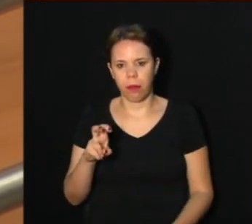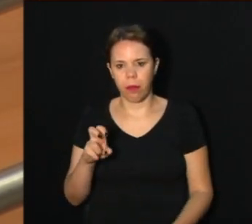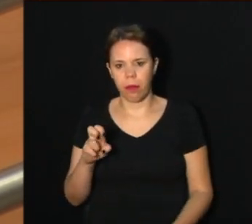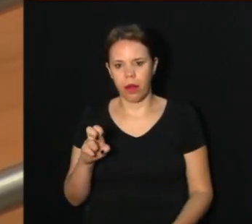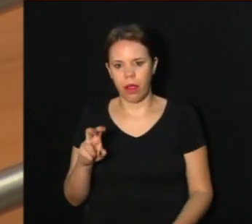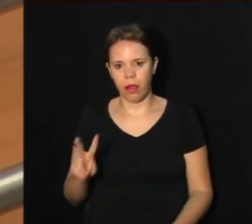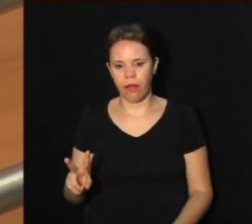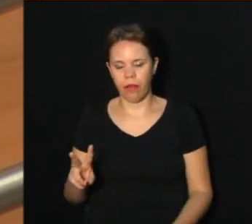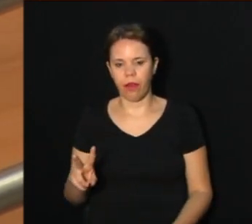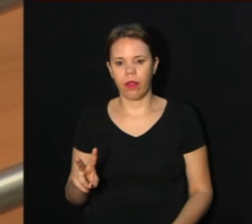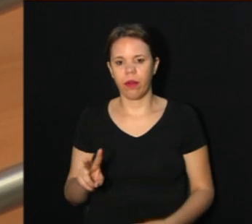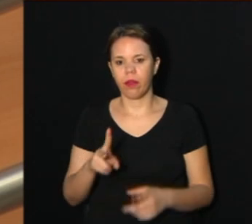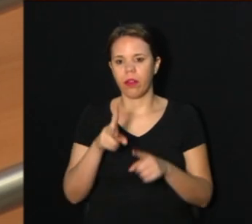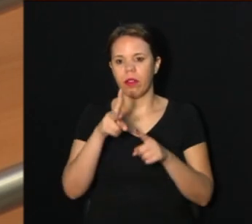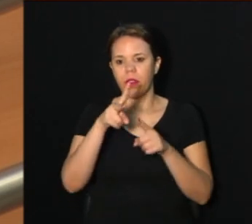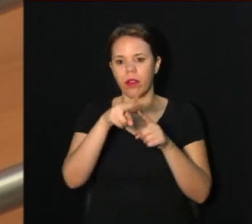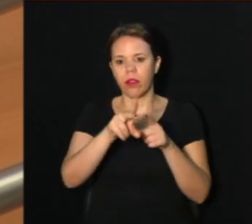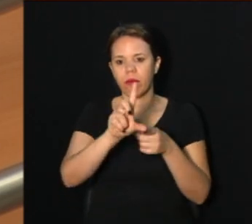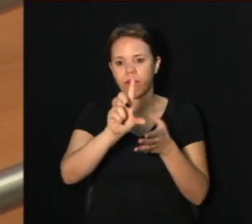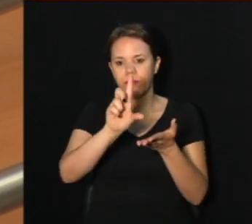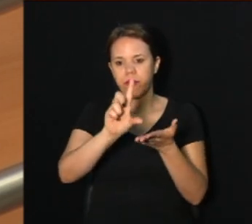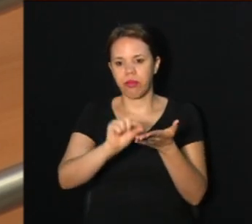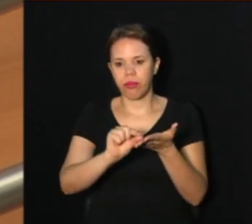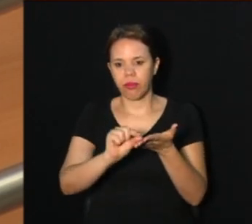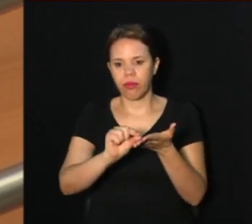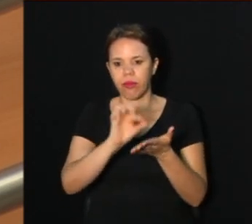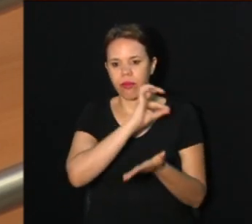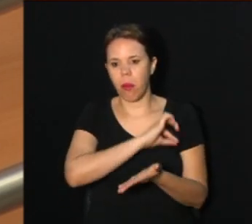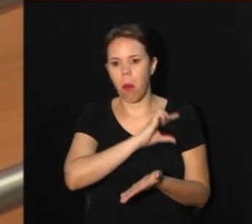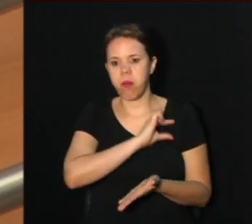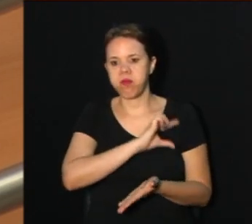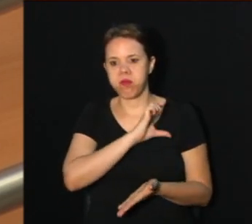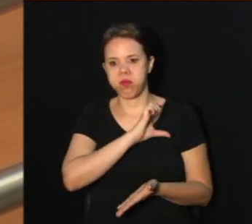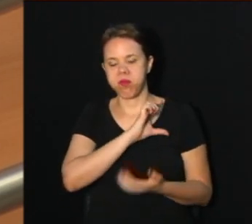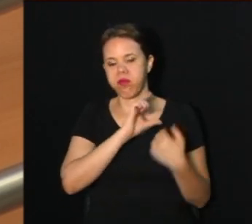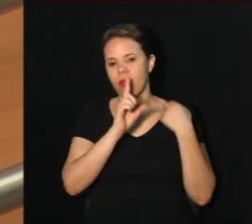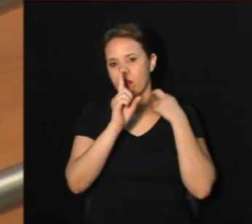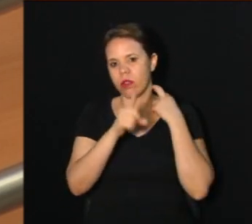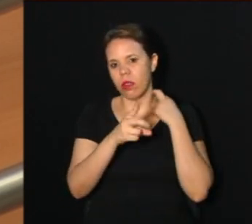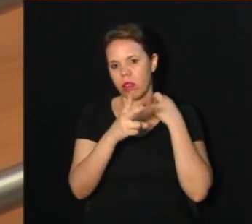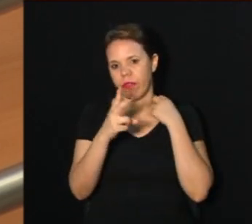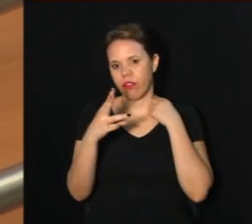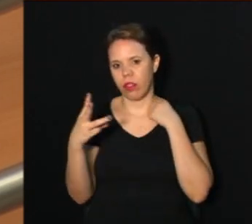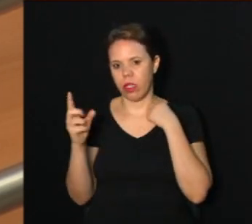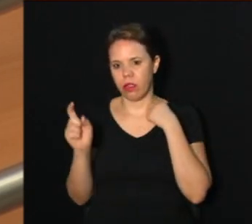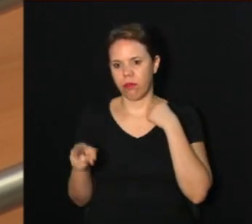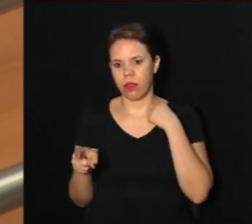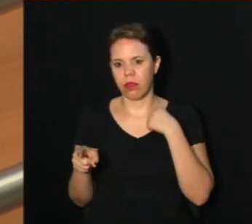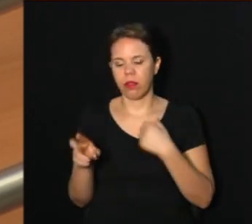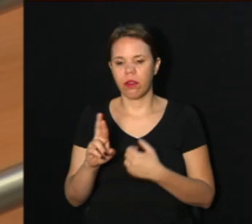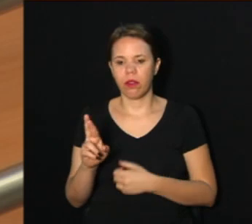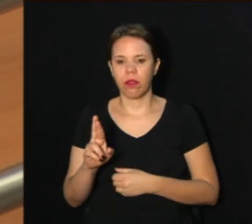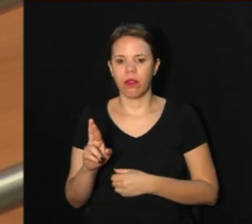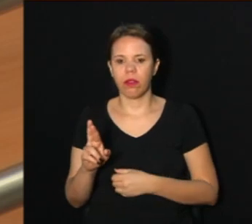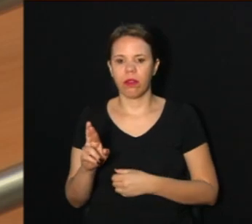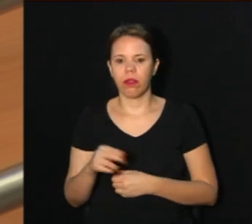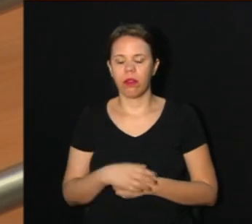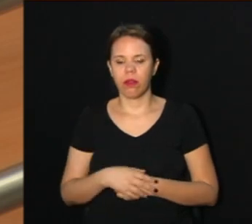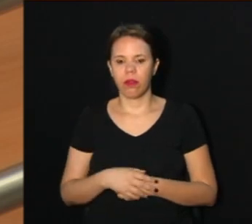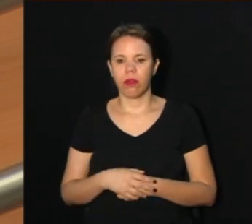supersalários. Quando eu falo de supersalários, chegou de 123 mil a